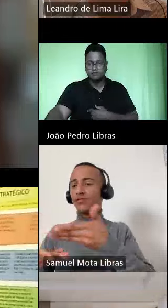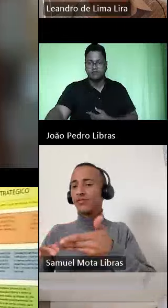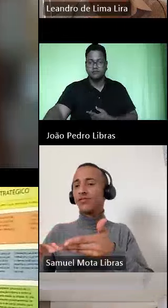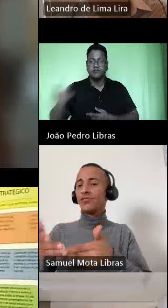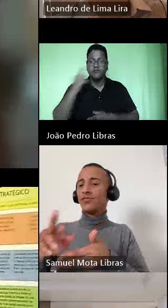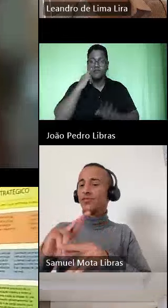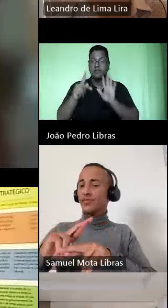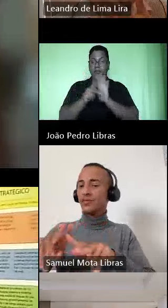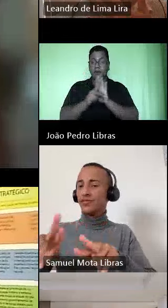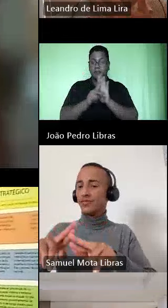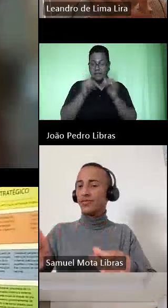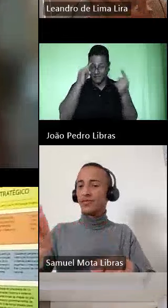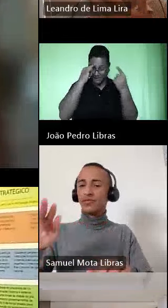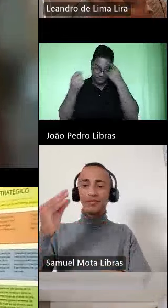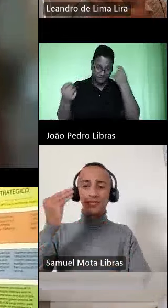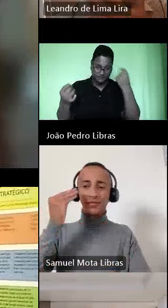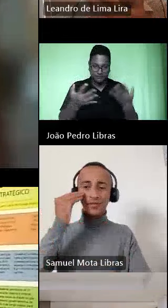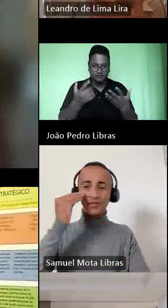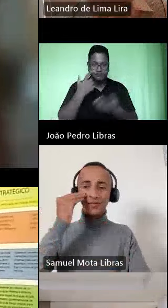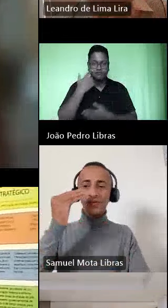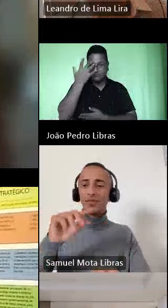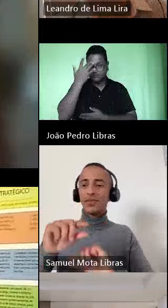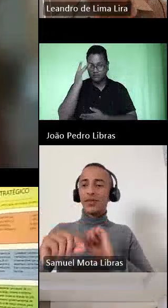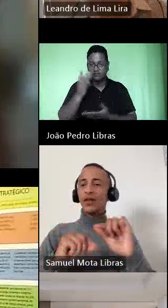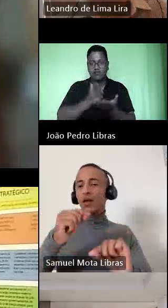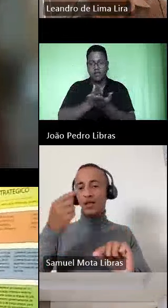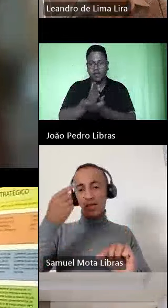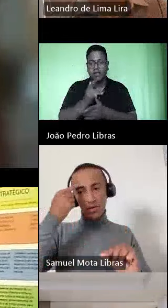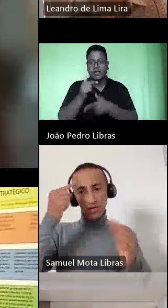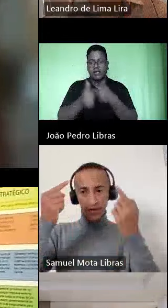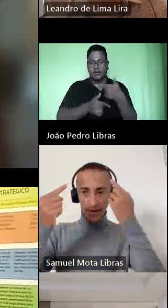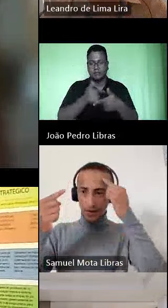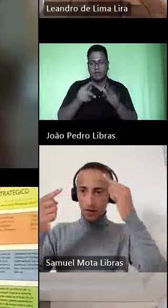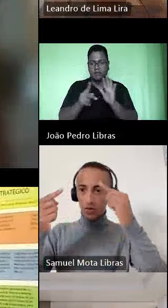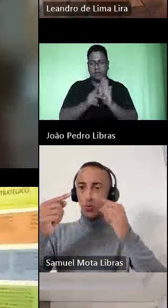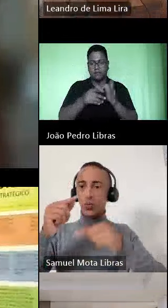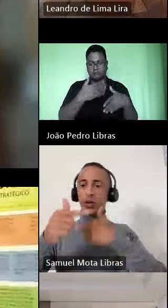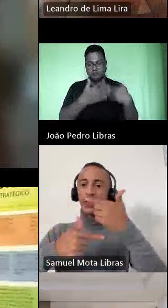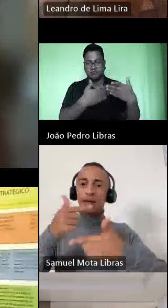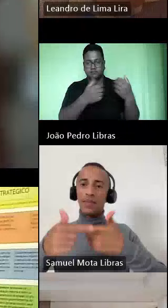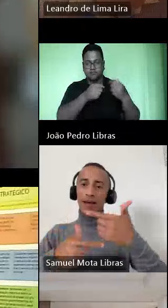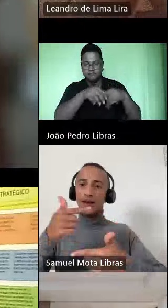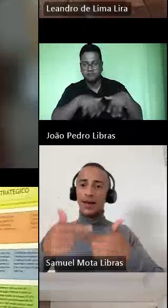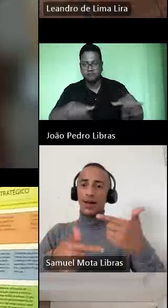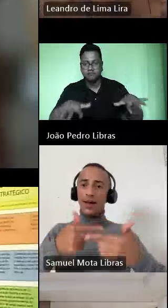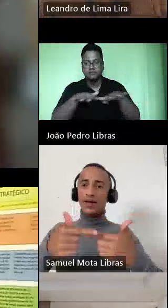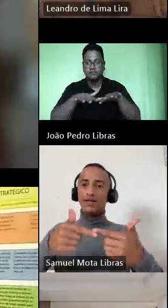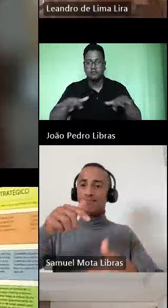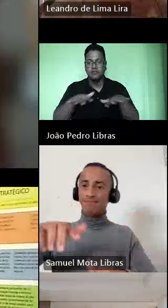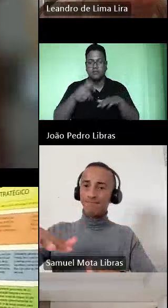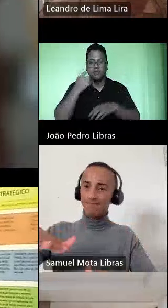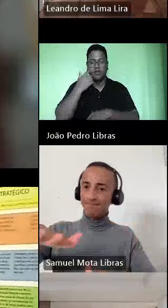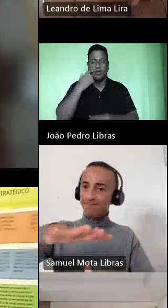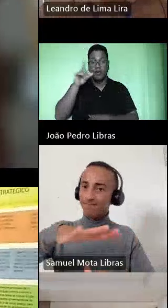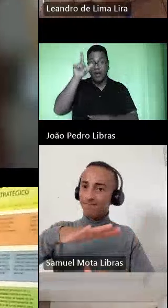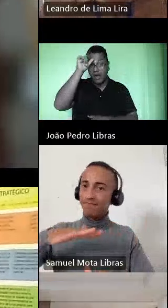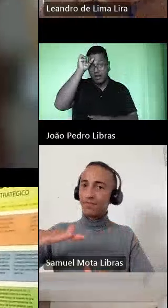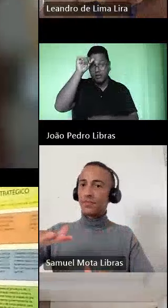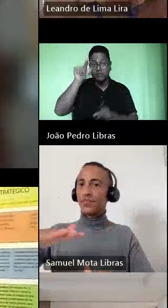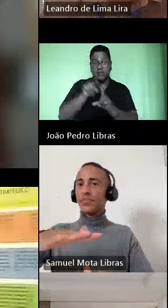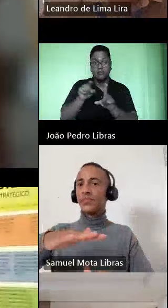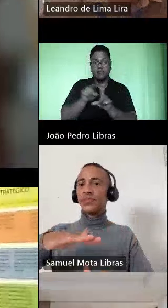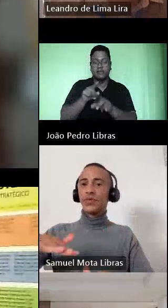Inovação E aí eu acho que esse é o caminho de trabalhar na construção desses ambientes com algum alívio com alguma